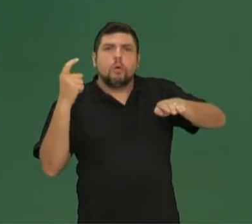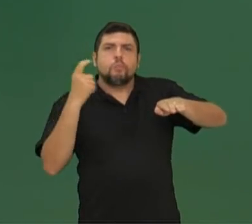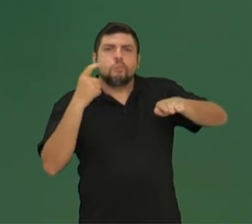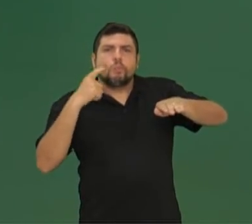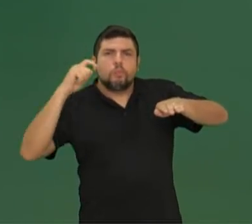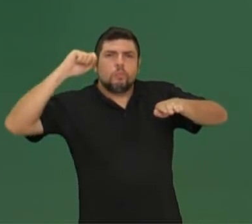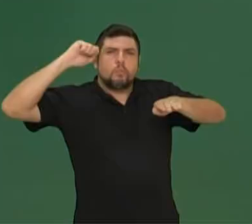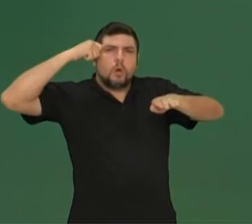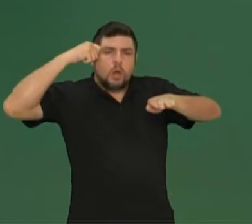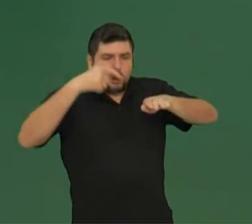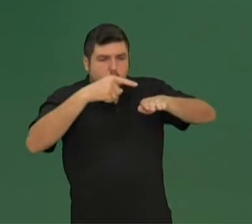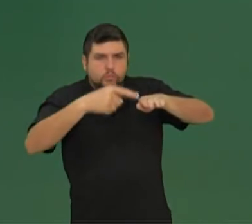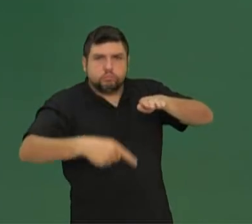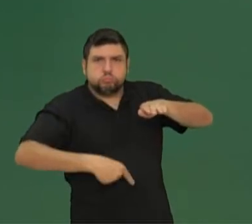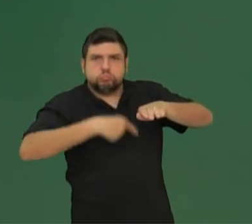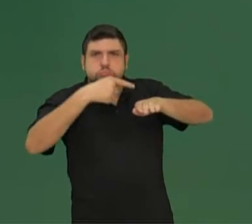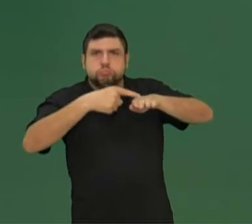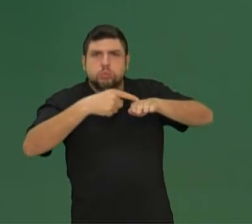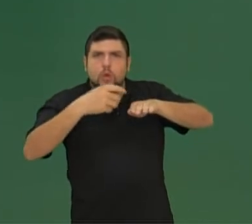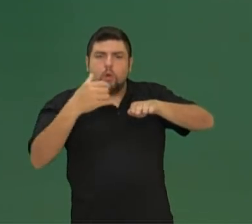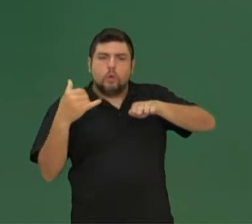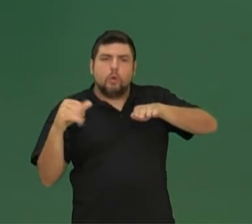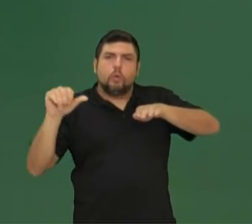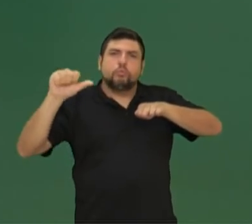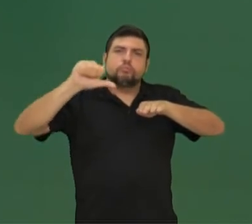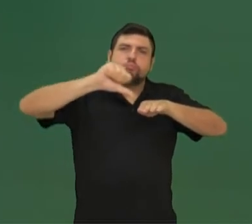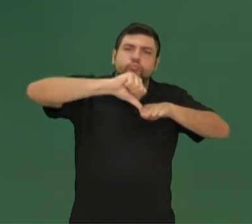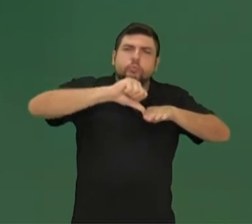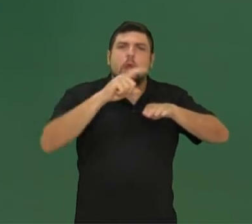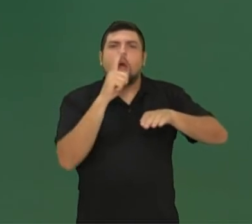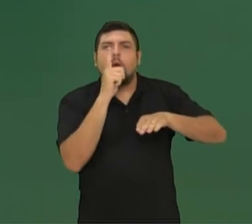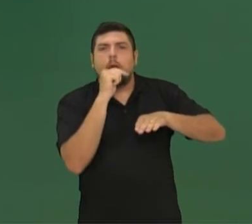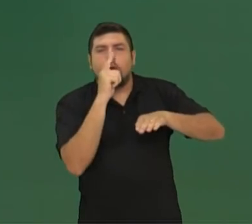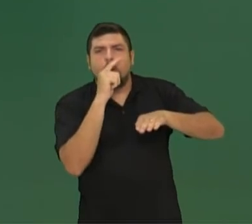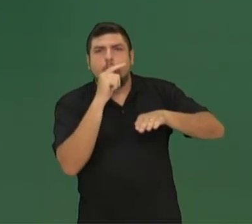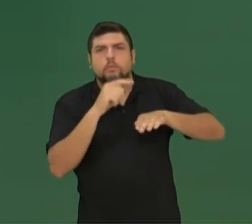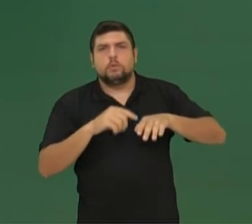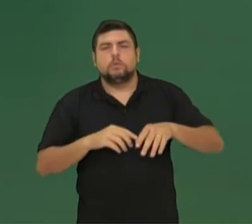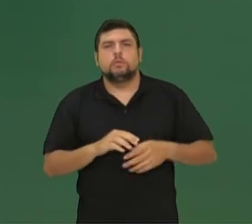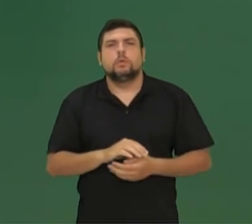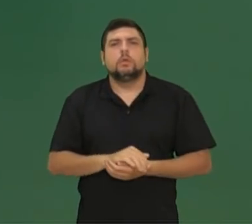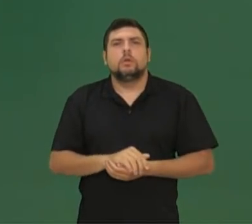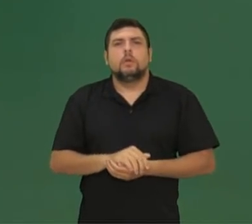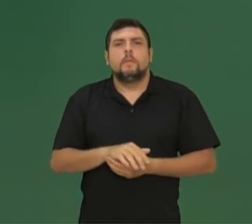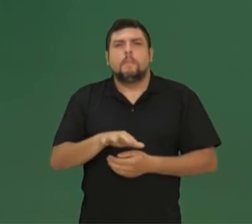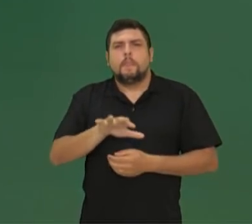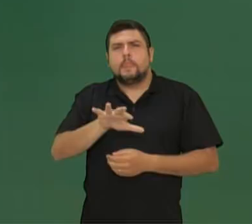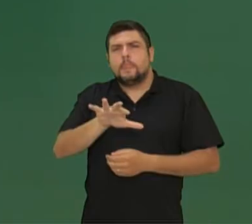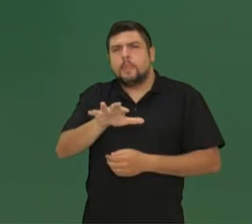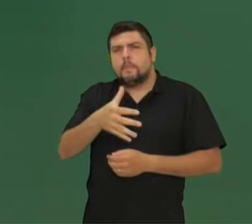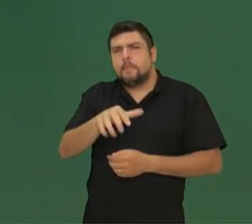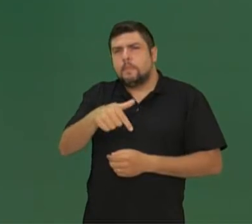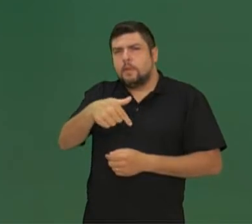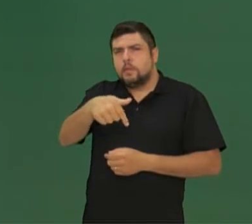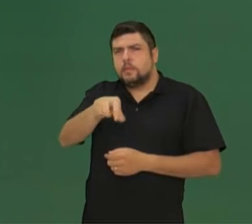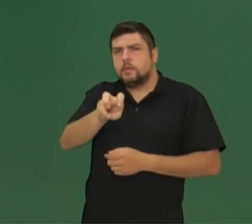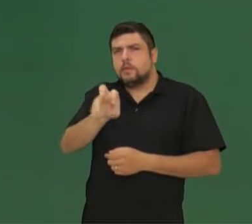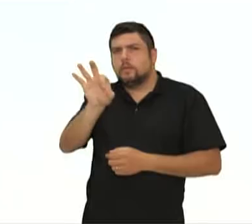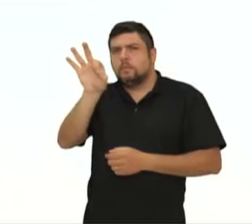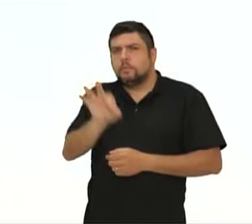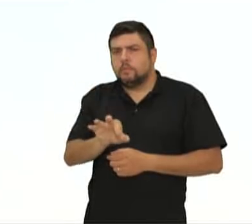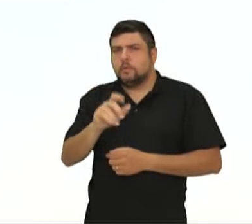peso líquido, é a água que é colocada dentro dos pneus. Aproximadamente em torno de máximo 75% de água,